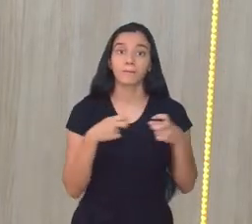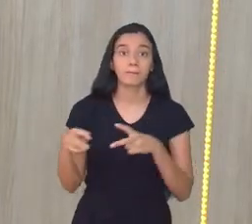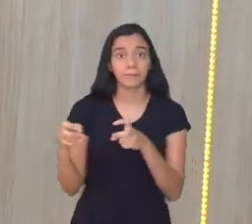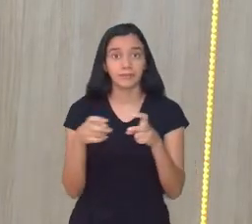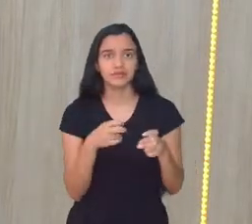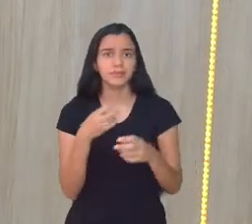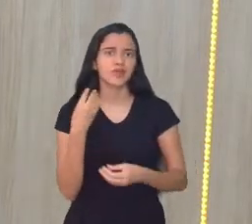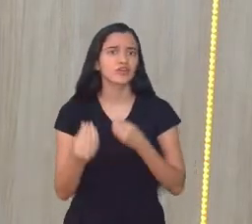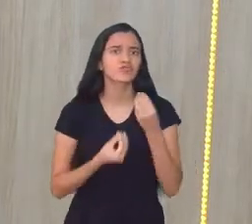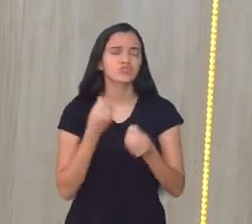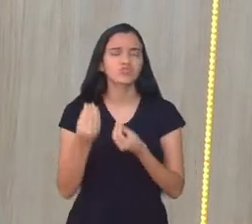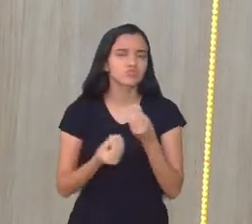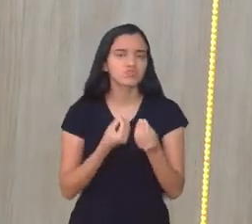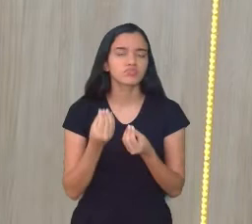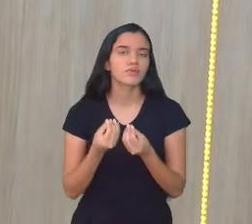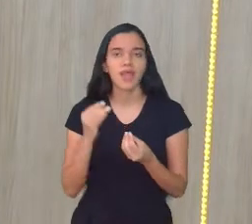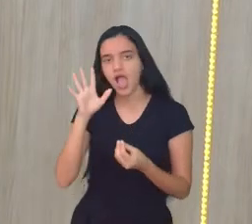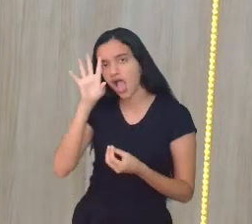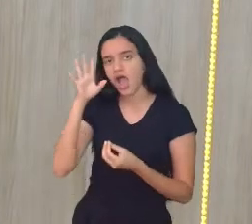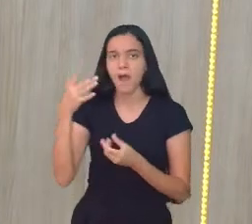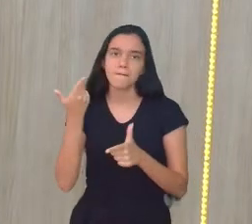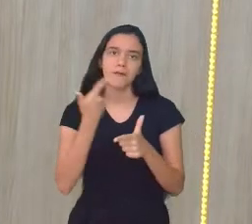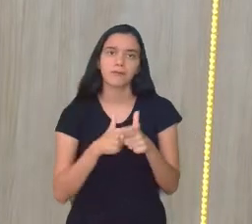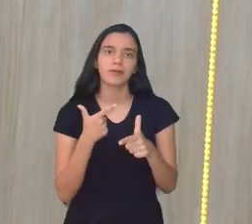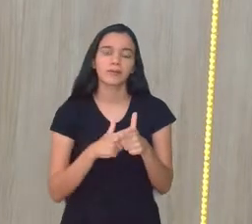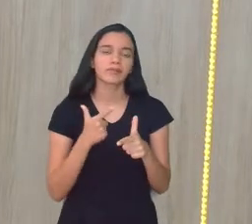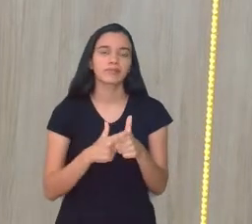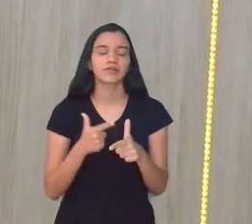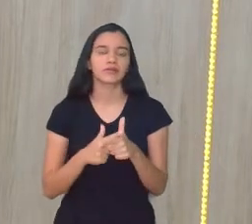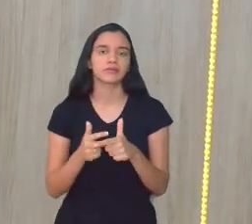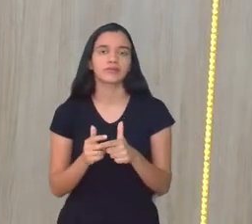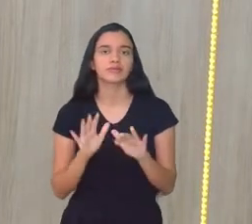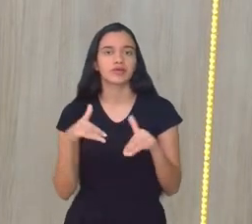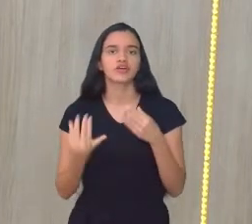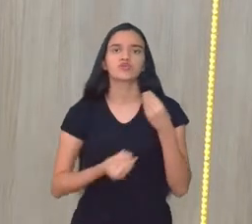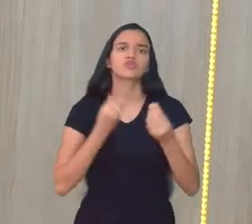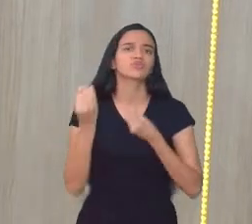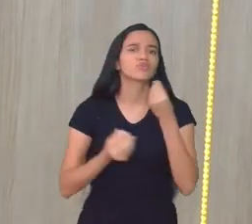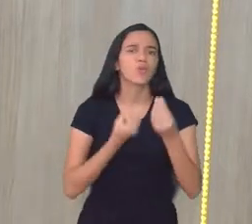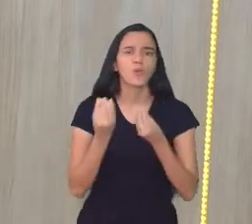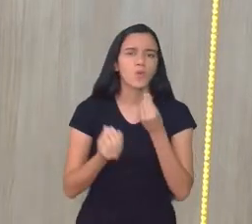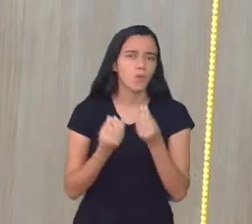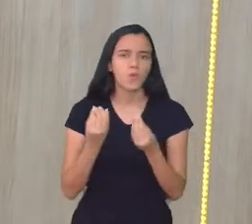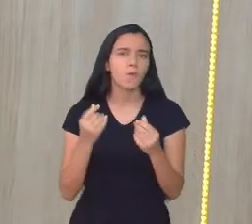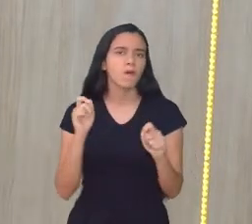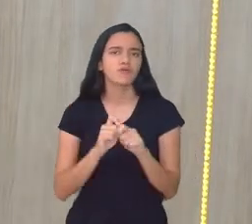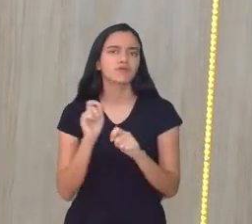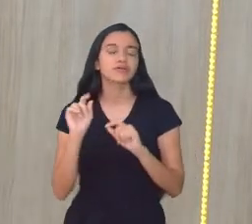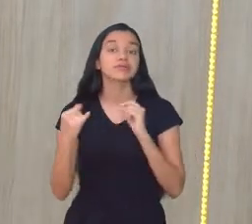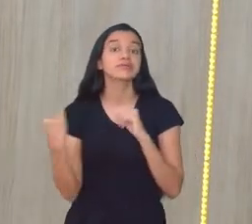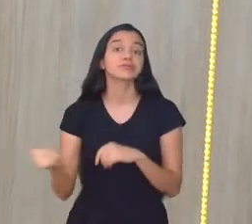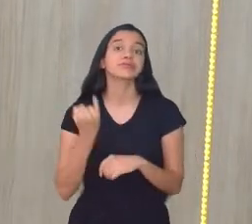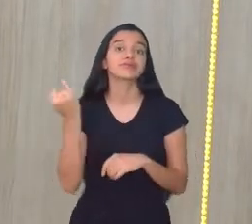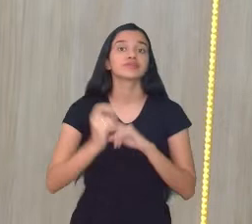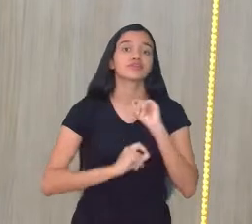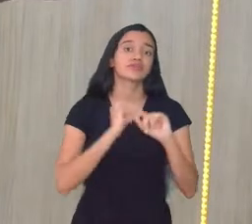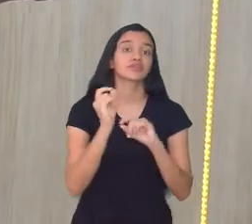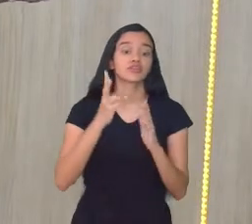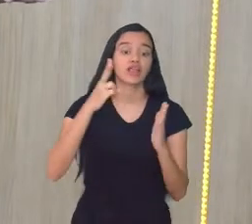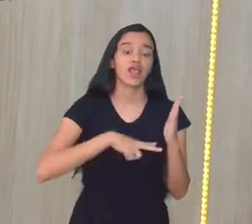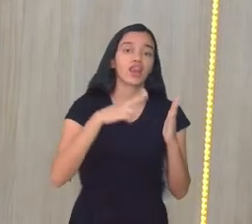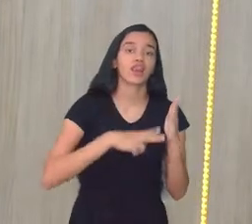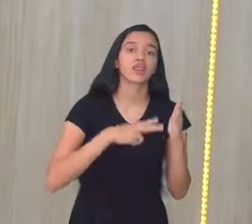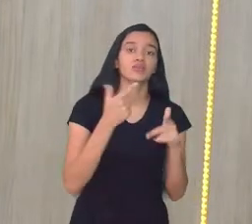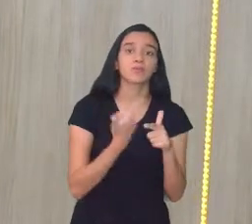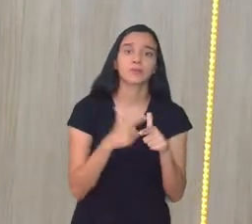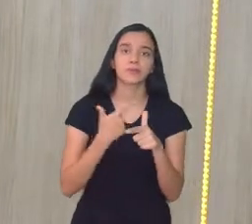perceber como a gente deve resolver um problema, né? Então, a resolução de problema, como é que eu faço? O que que é importante quando eu estou lendo um